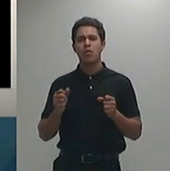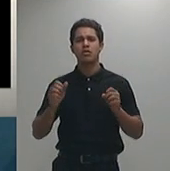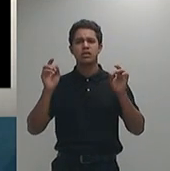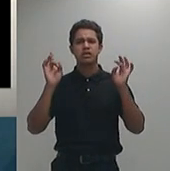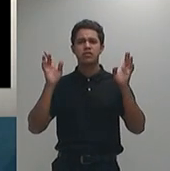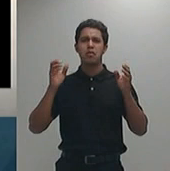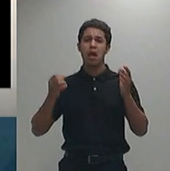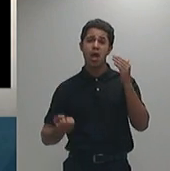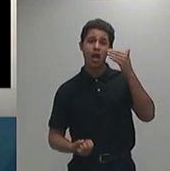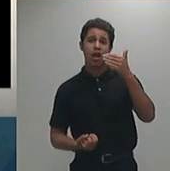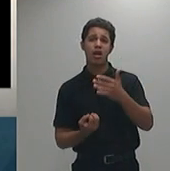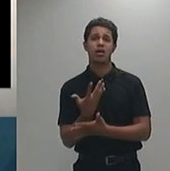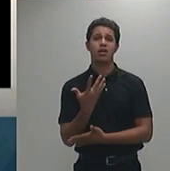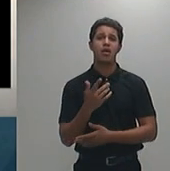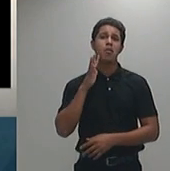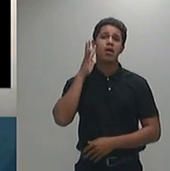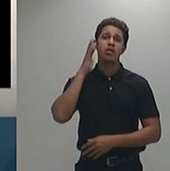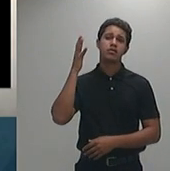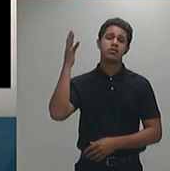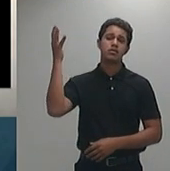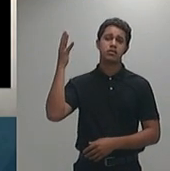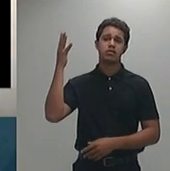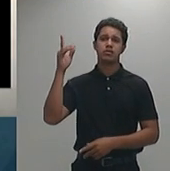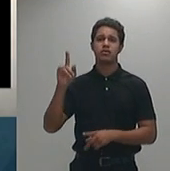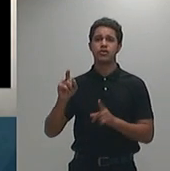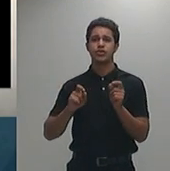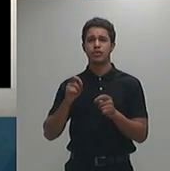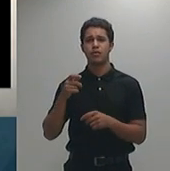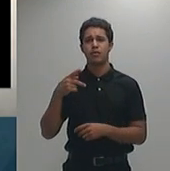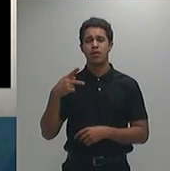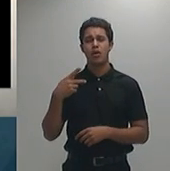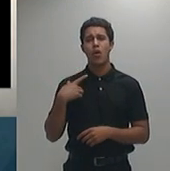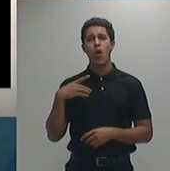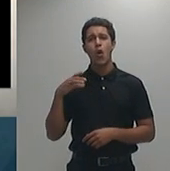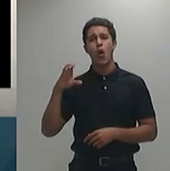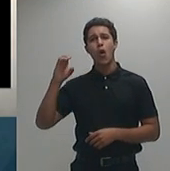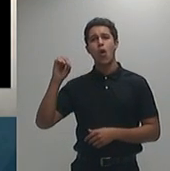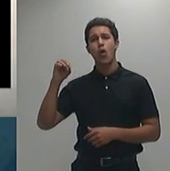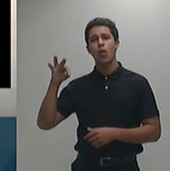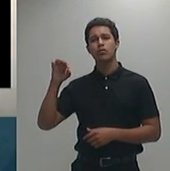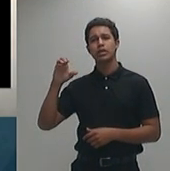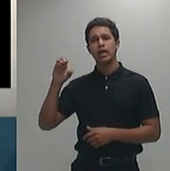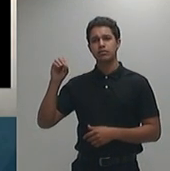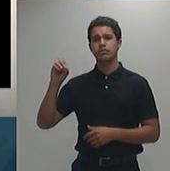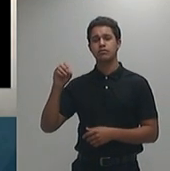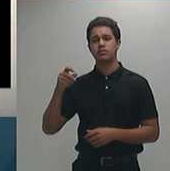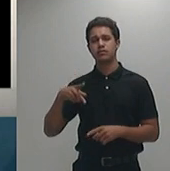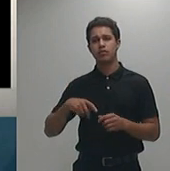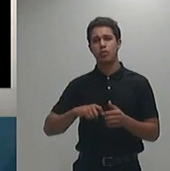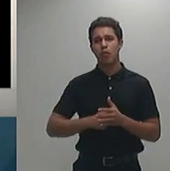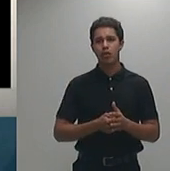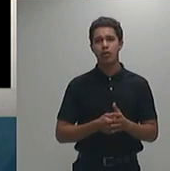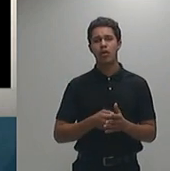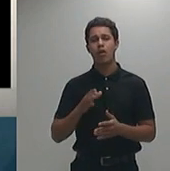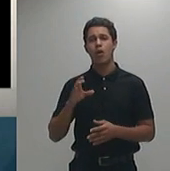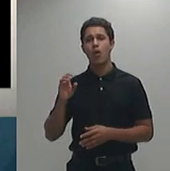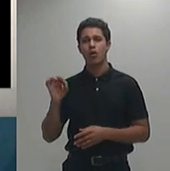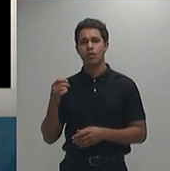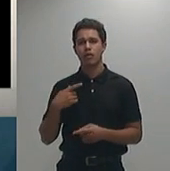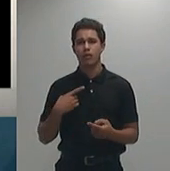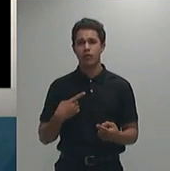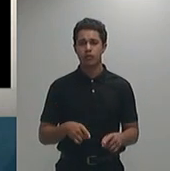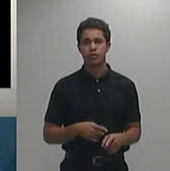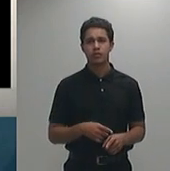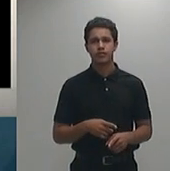uma decisão que o chamaria um precedente de contenção contenção contra a voracidade com que se pretende